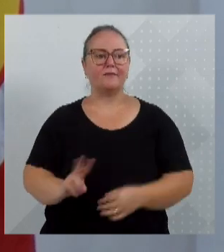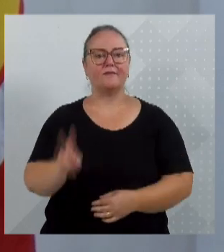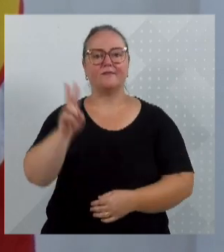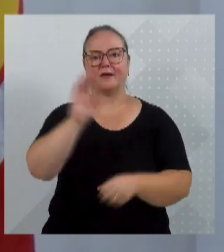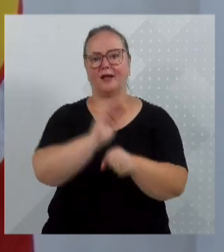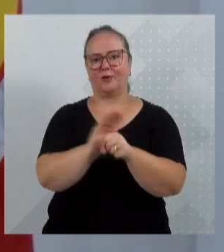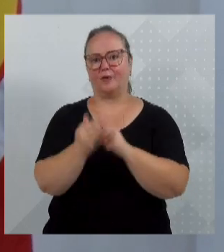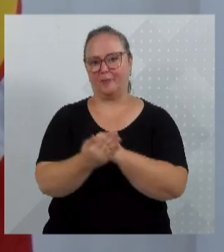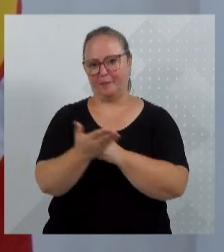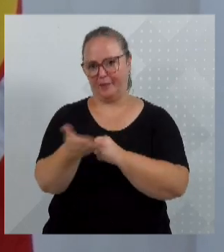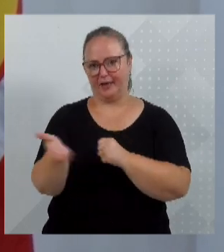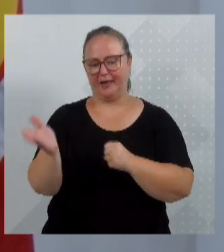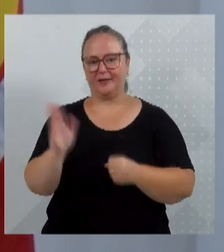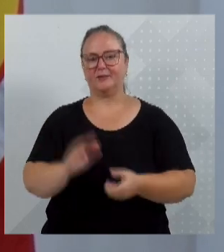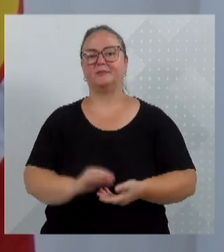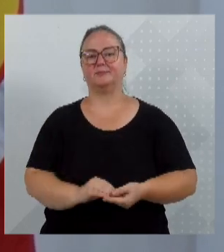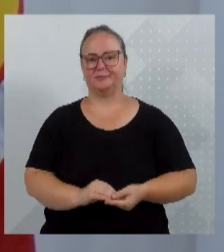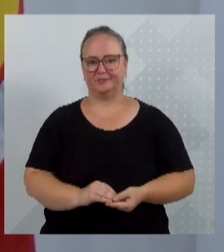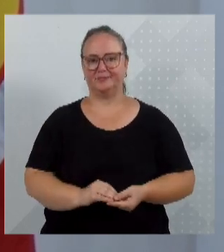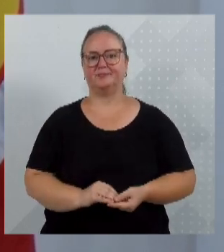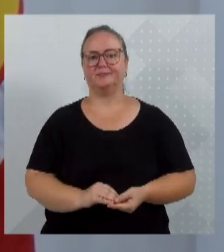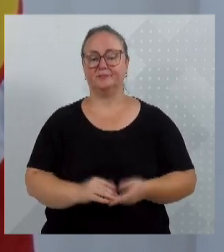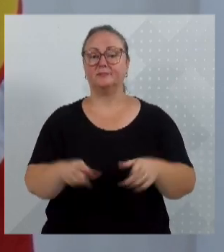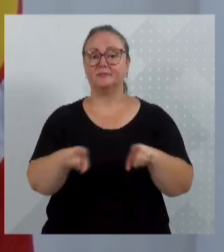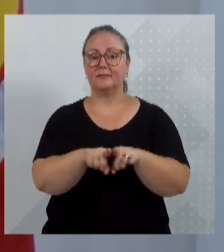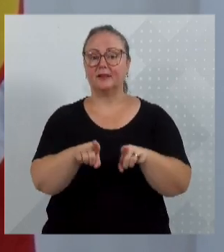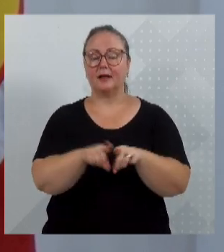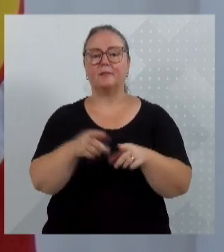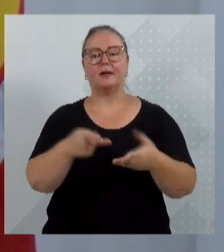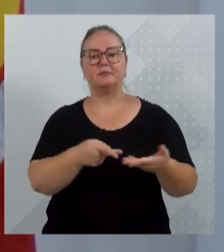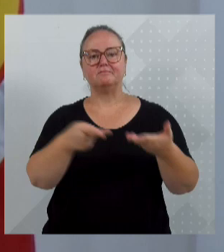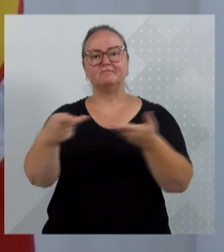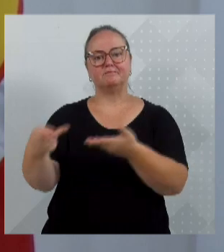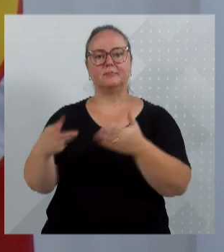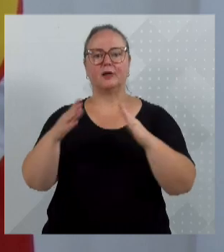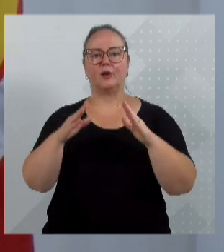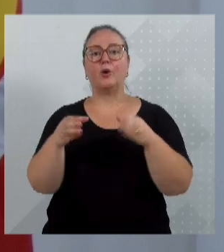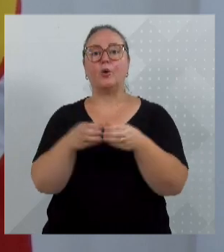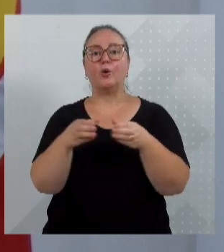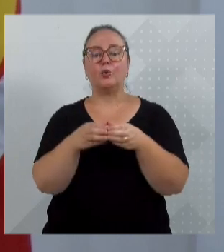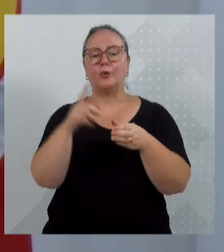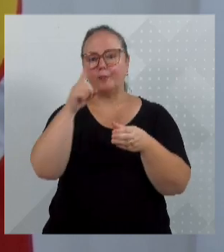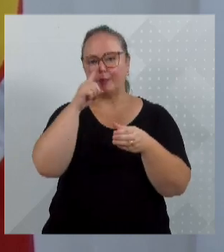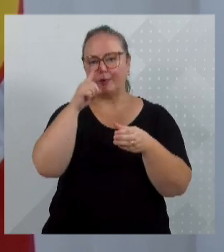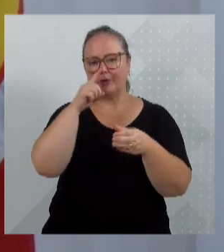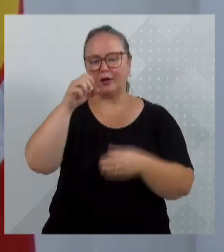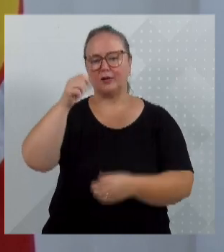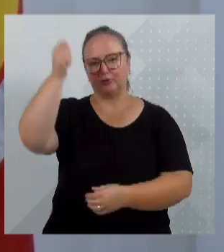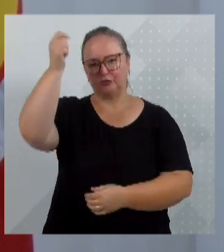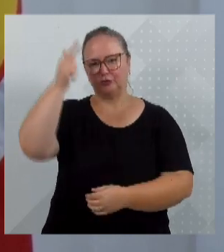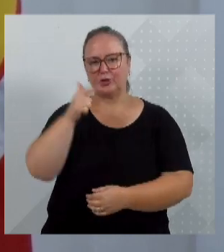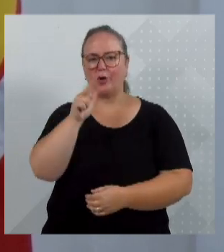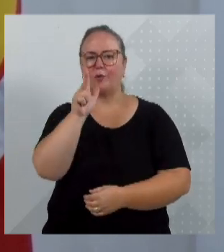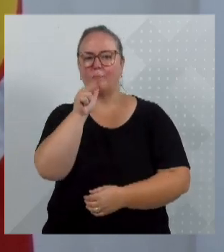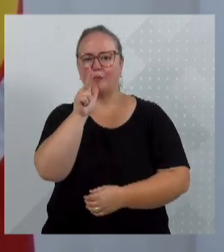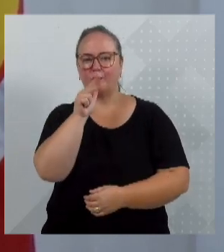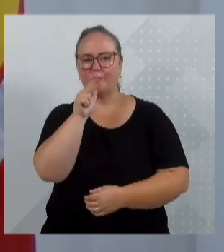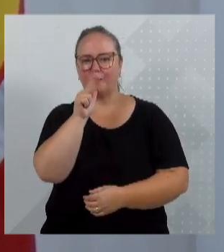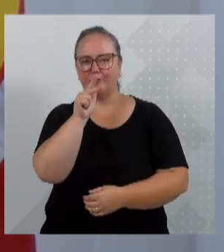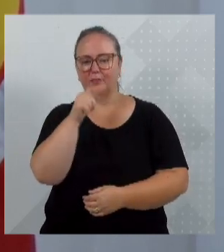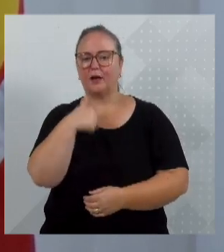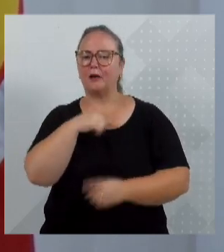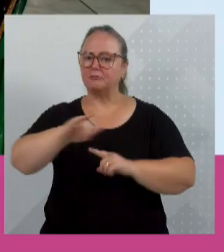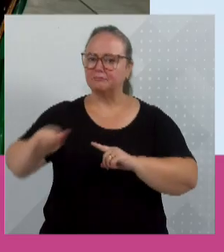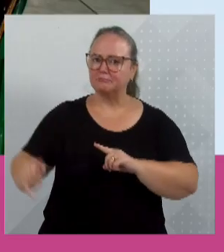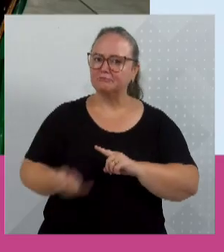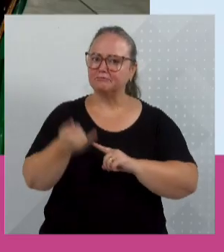bairros. Também estive visitando o Clube de Mães Sol da Manhã, no bairro Água Verde. Aproveitei a visita para conversar,